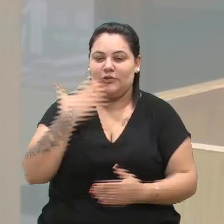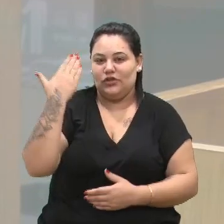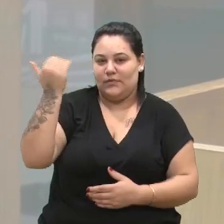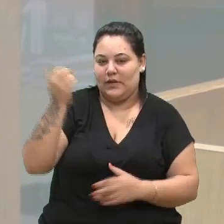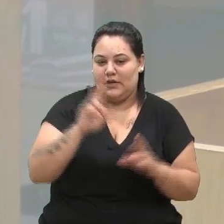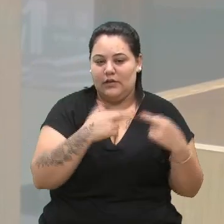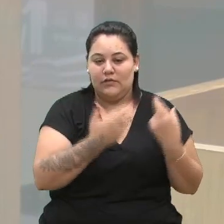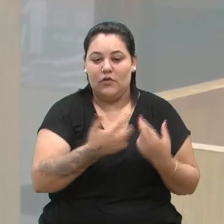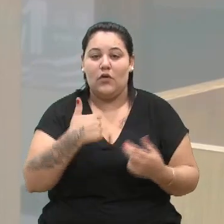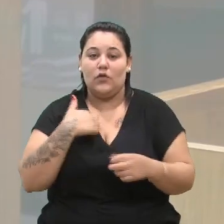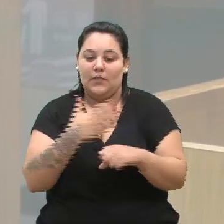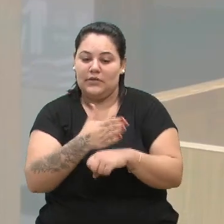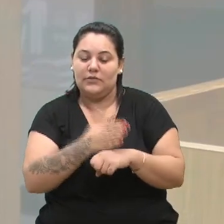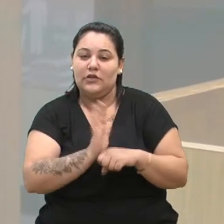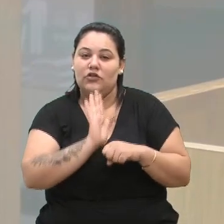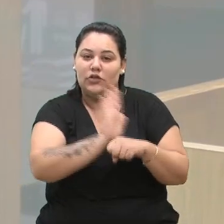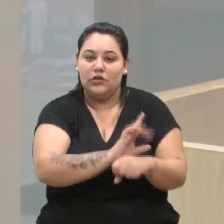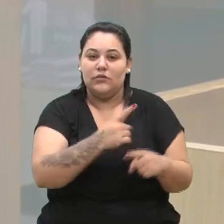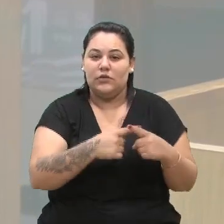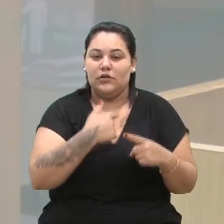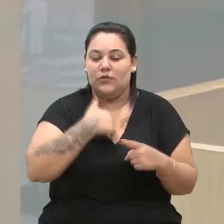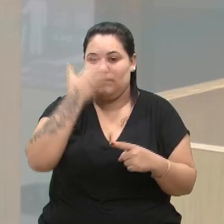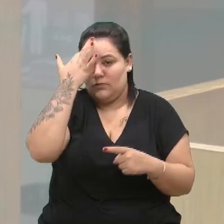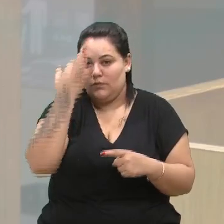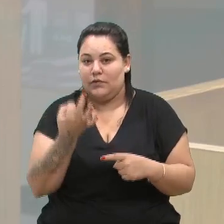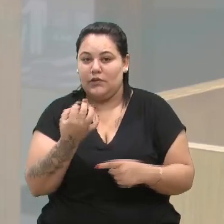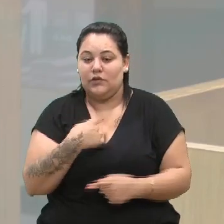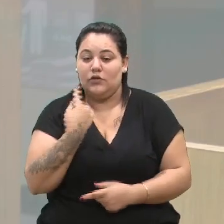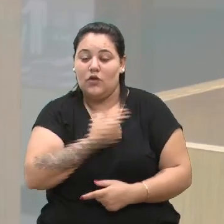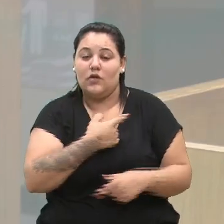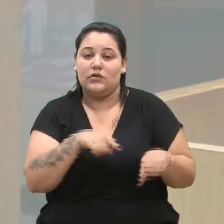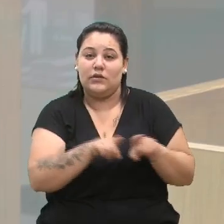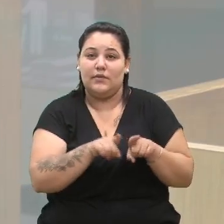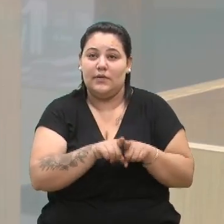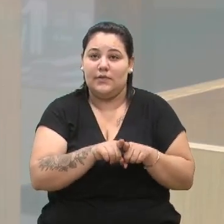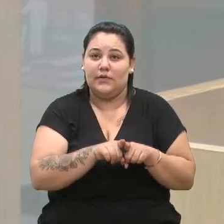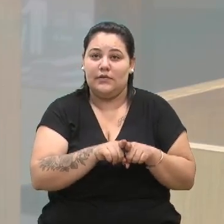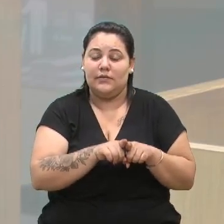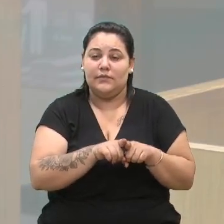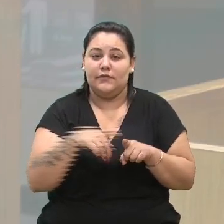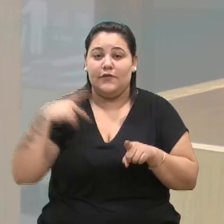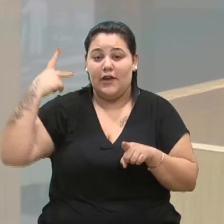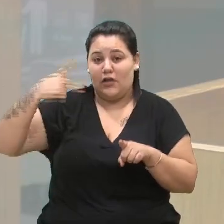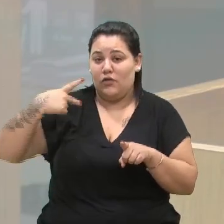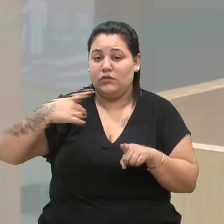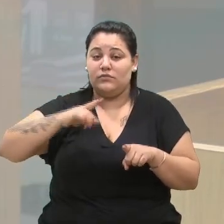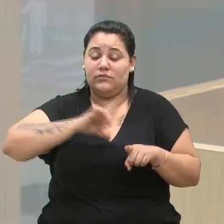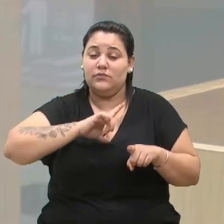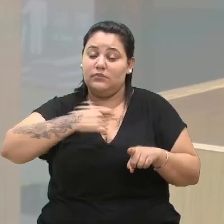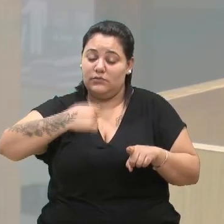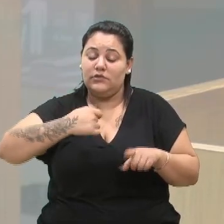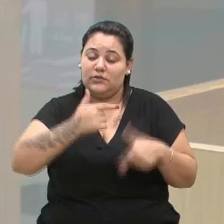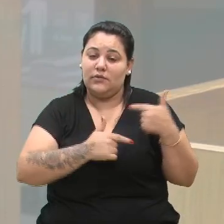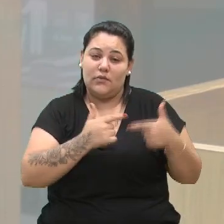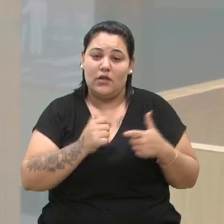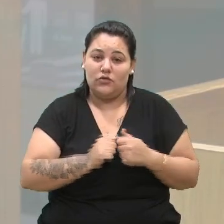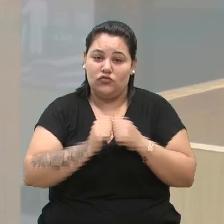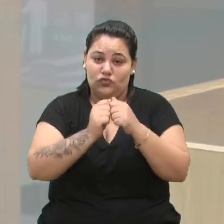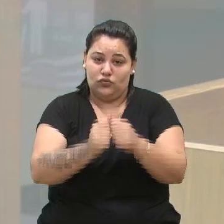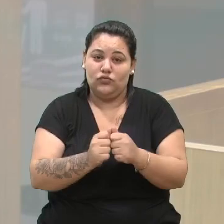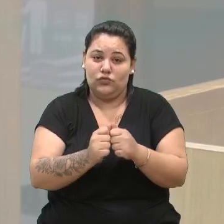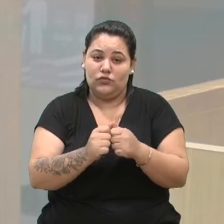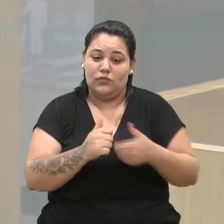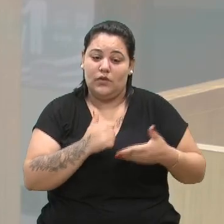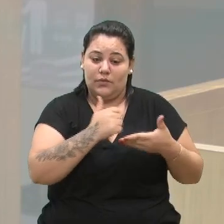participando e ajudando, porque entendo que nós também, vereador da Câmara de Vereador, também temos que trabalhar junto aí com o